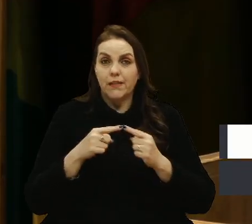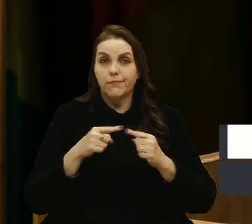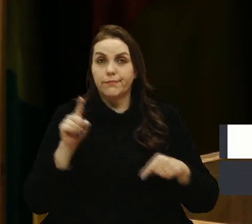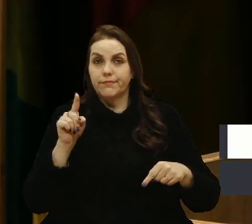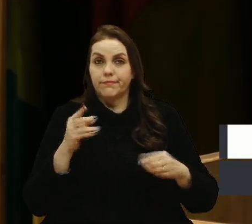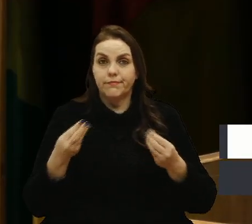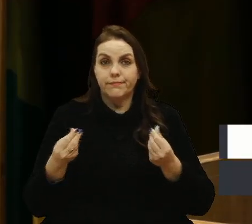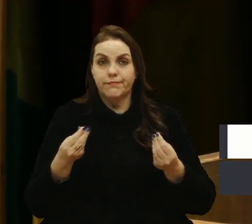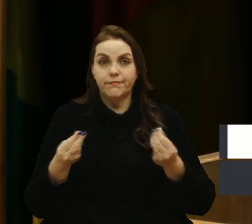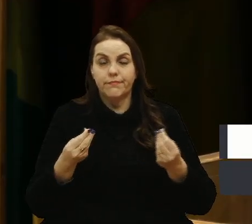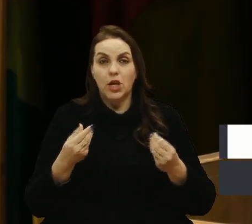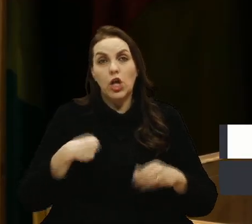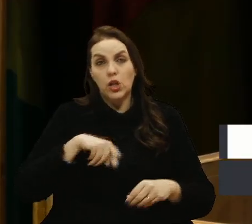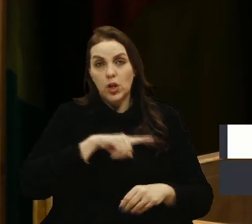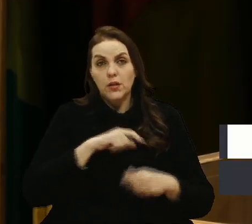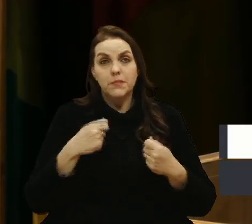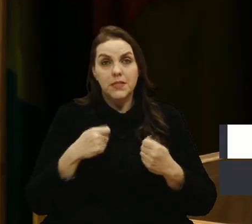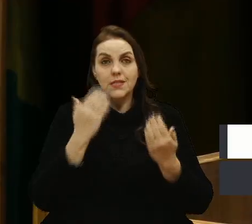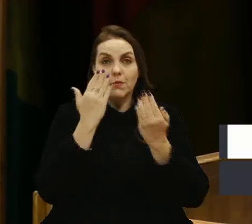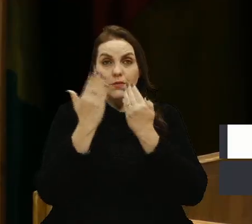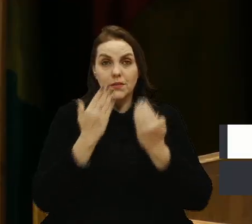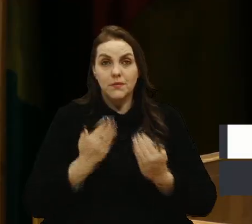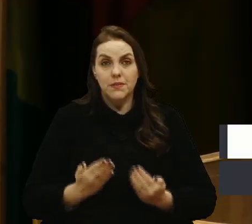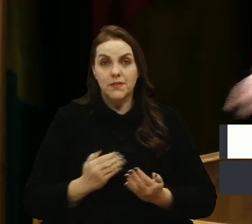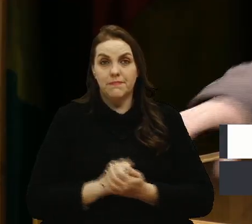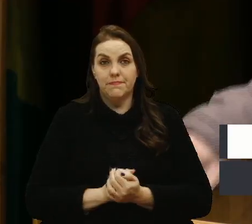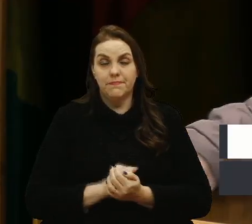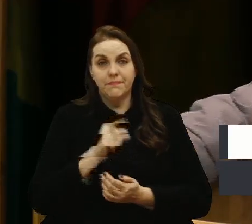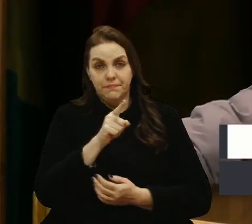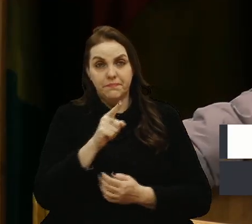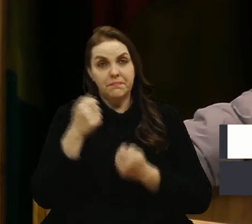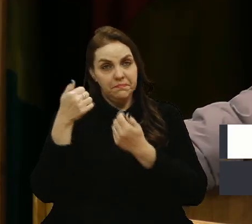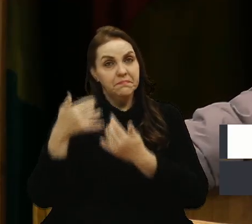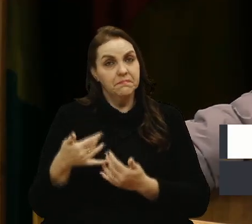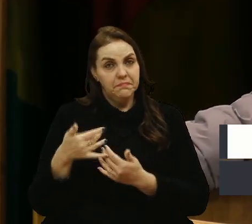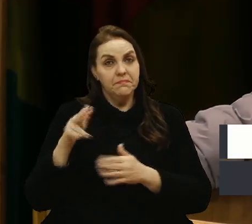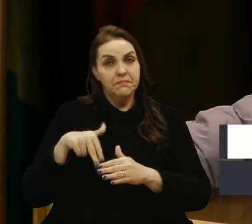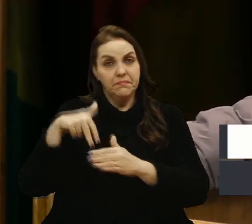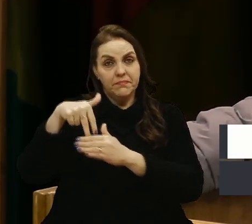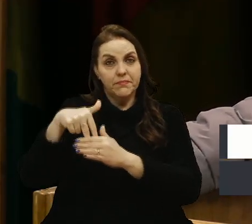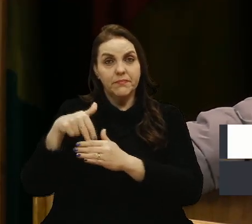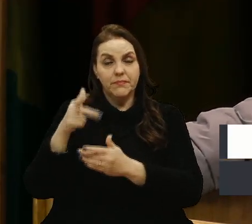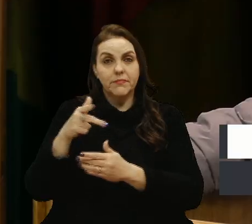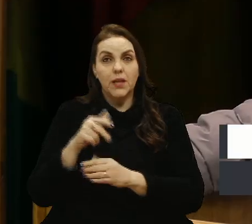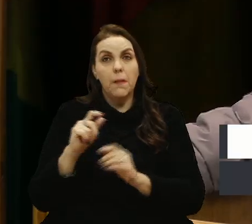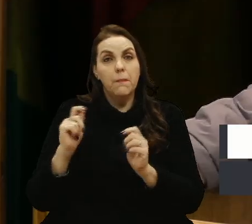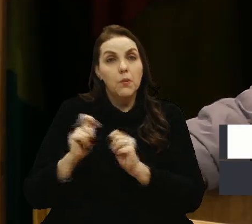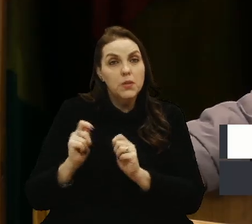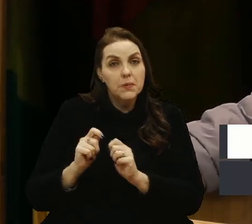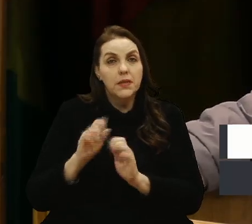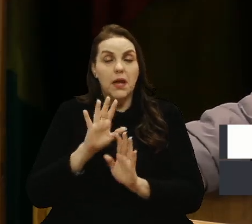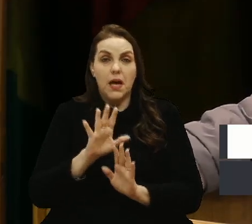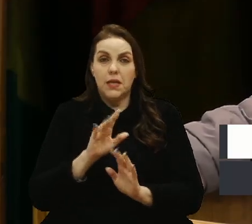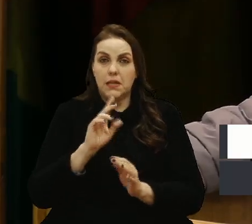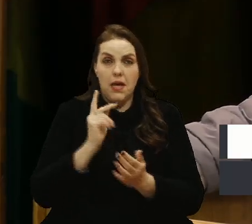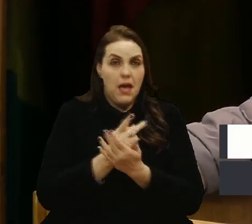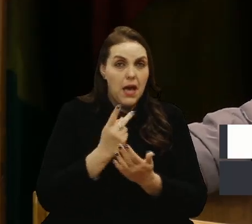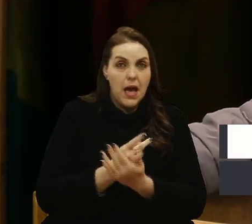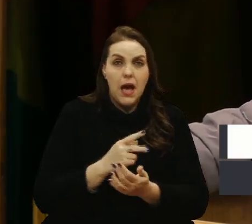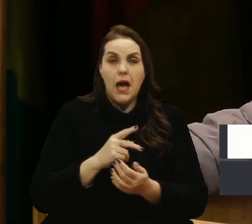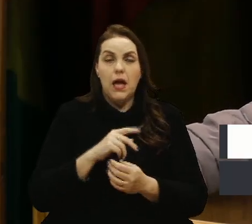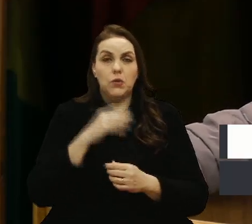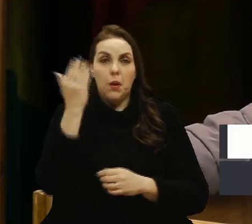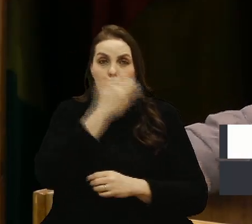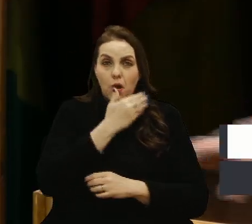divergência que nós temos aqui e precisamos apreciar. Foi bem sustentado pelo doutor Ayrton a suposta negativa de autoria do fato ou a nulidade da